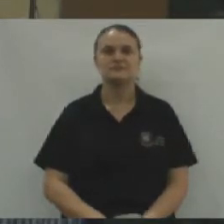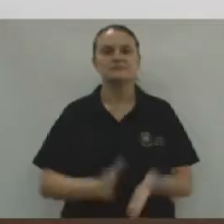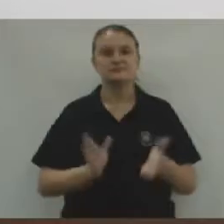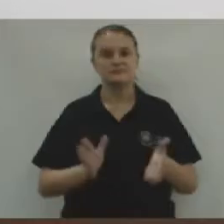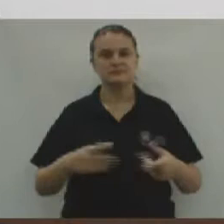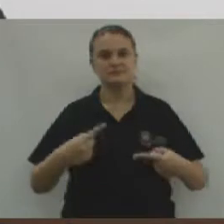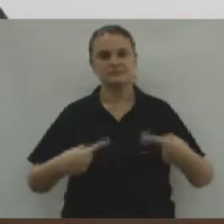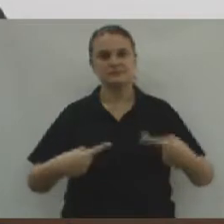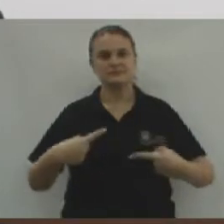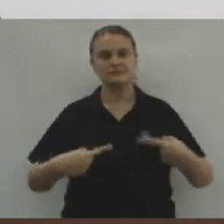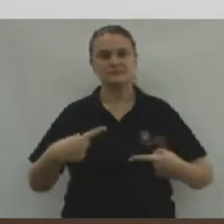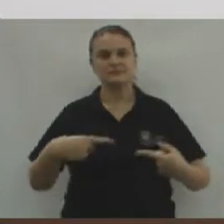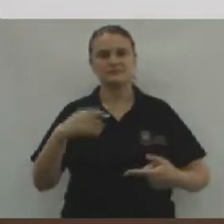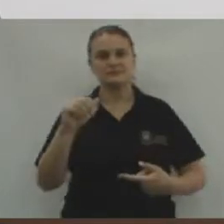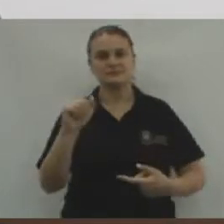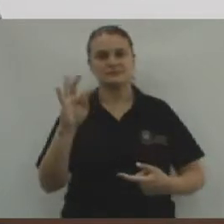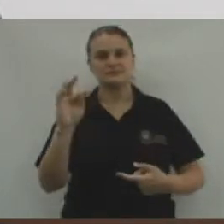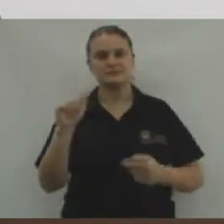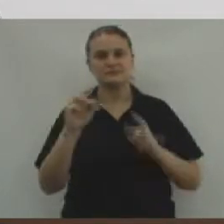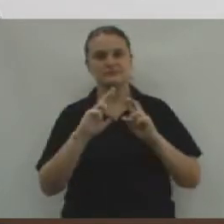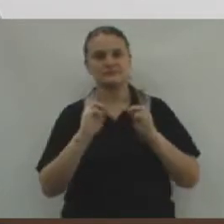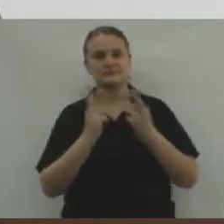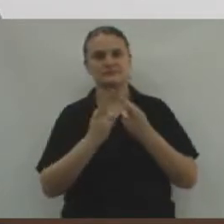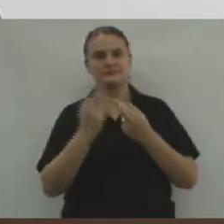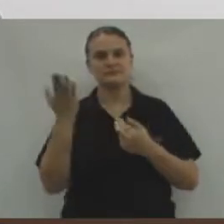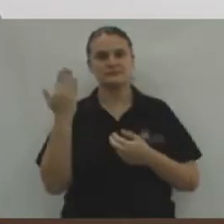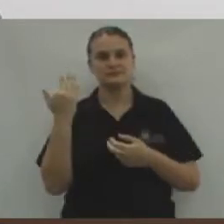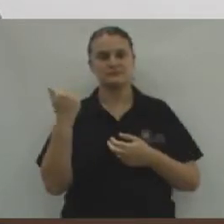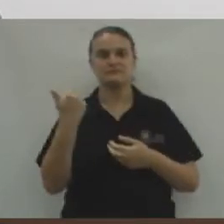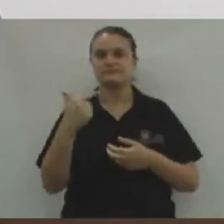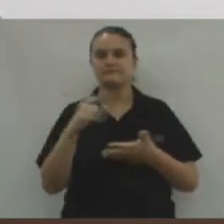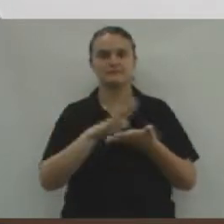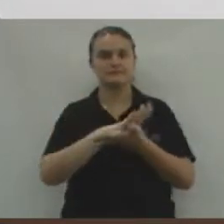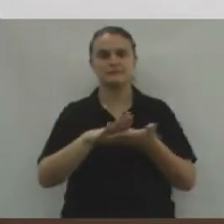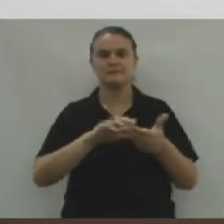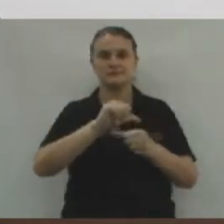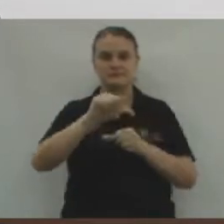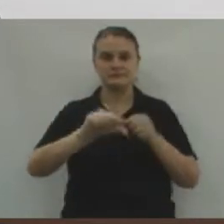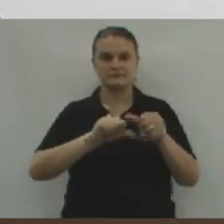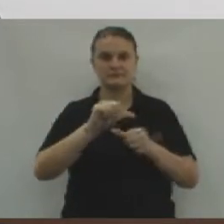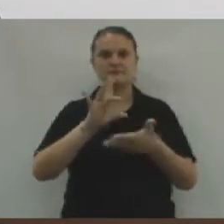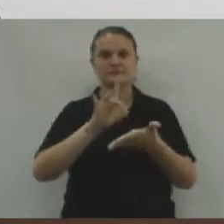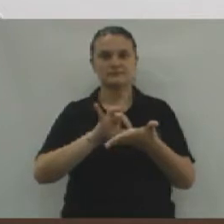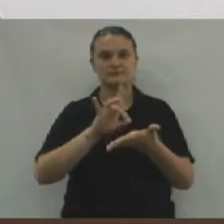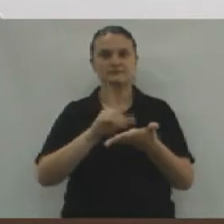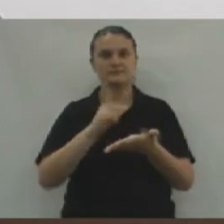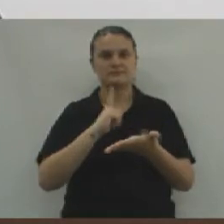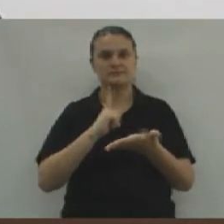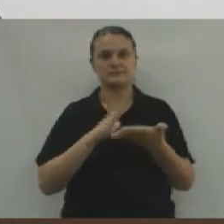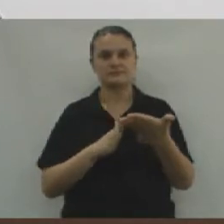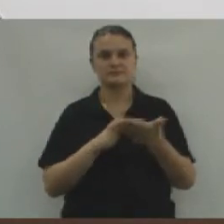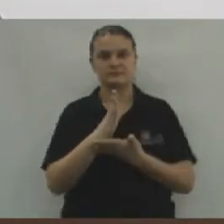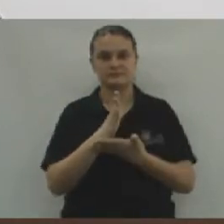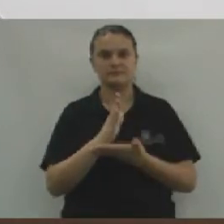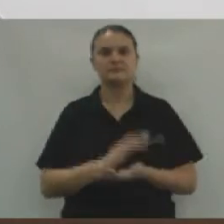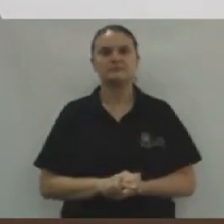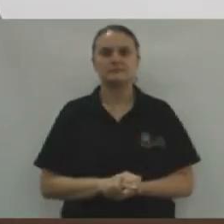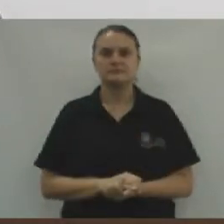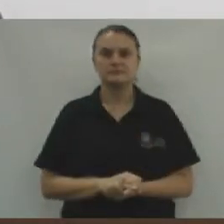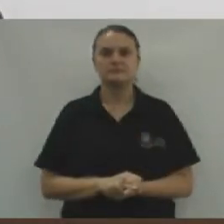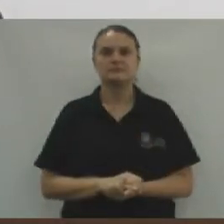Colocamos em discussão a ata da reunião anterior e, não havendo retificação ou impugnação, a mesma está